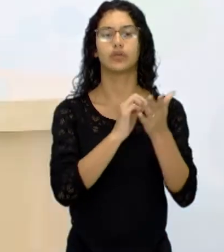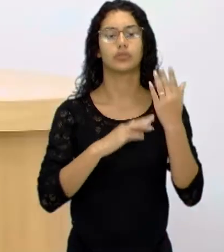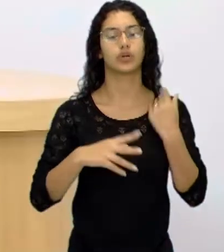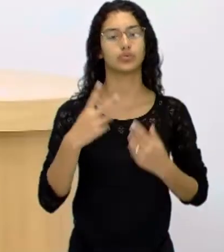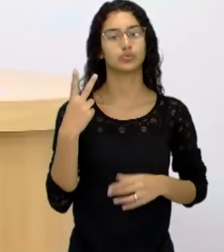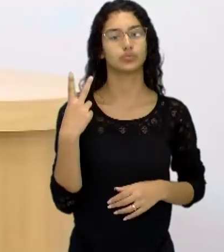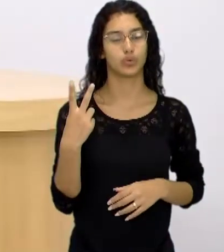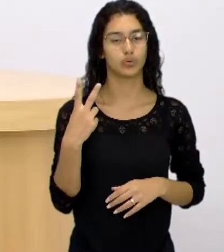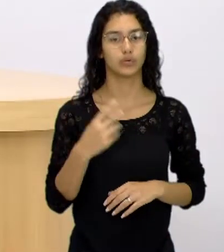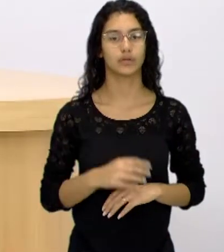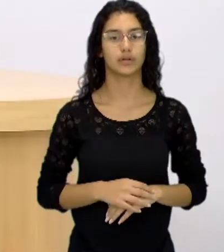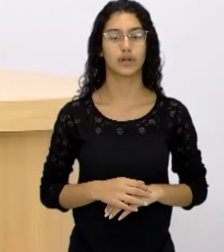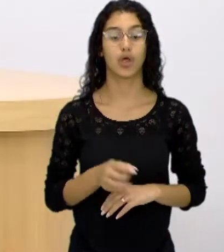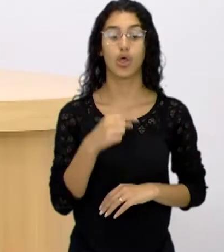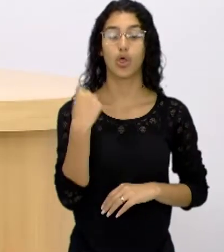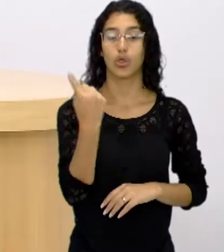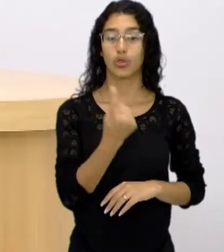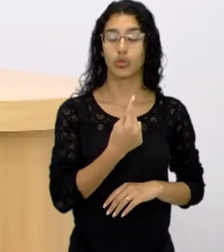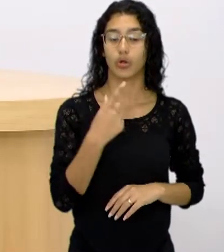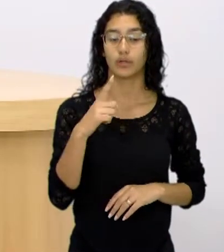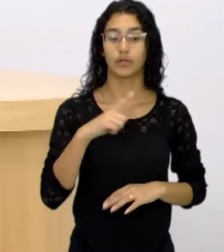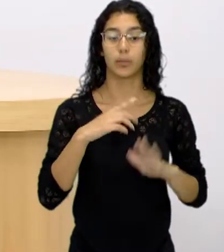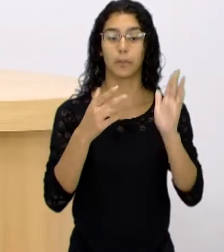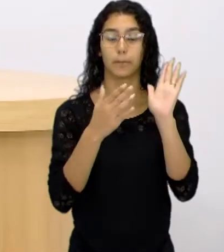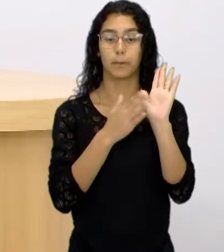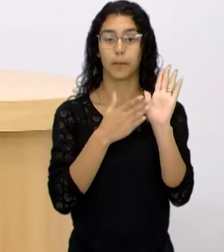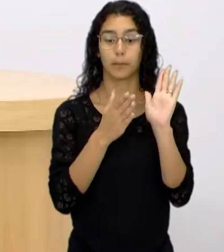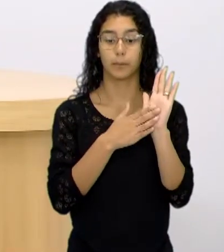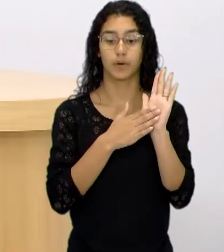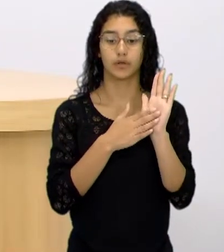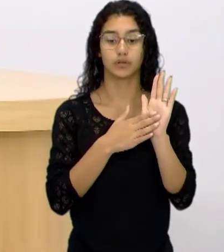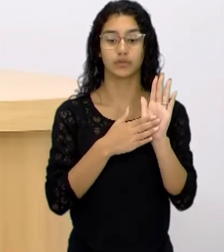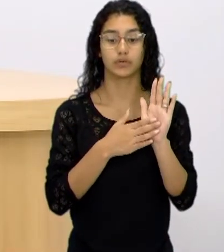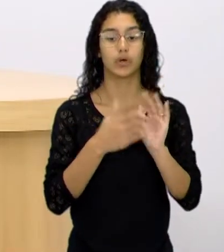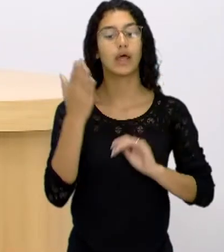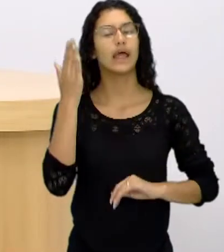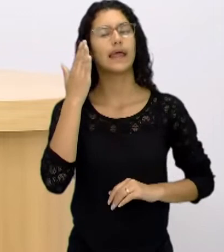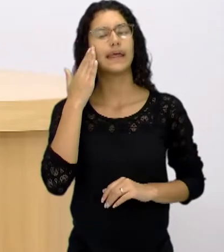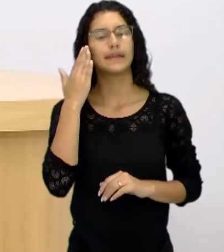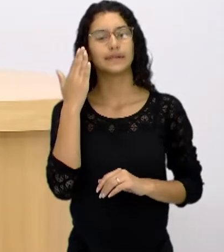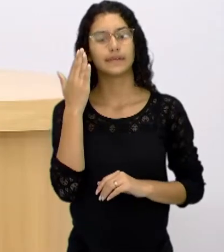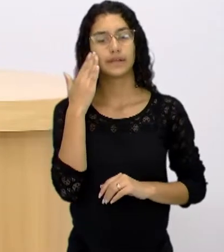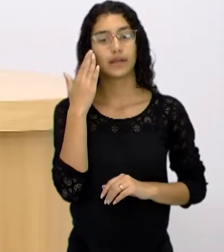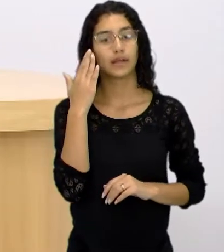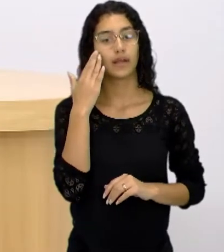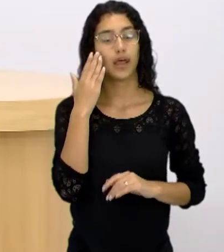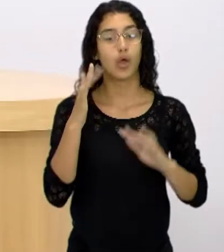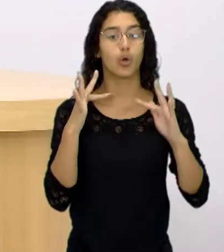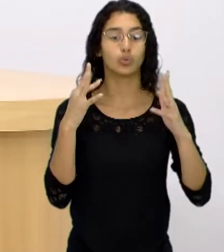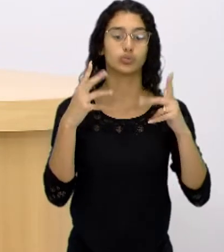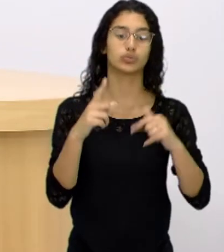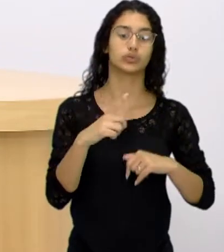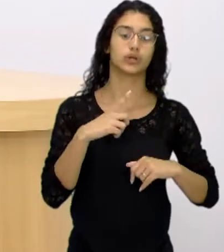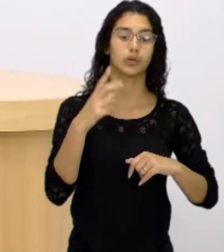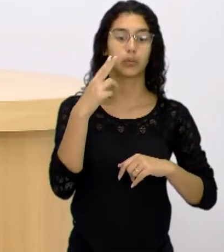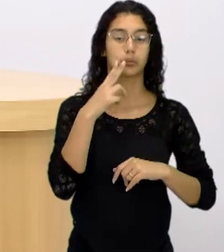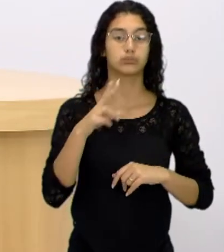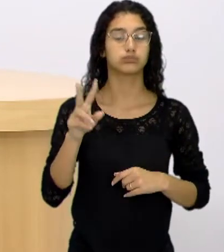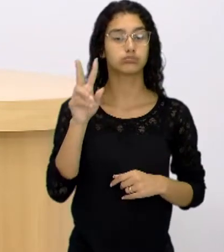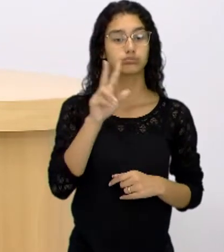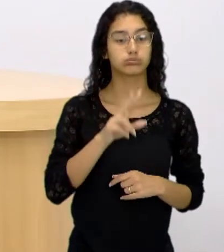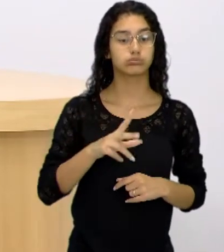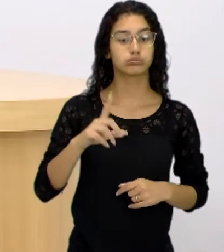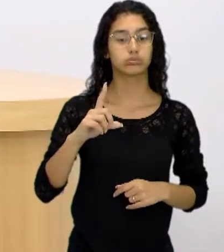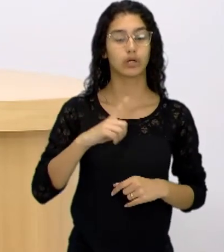2, a gente tem aí como propósito entender tudo sobre o Observatório